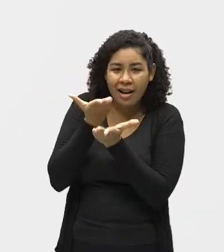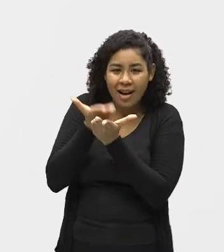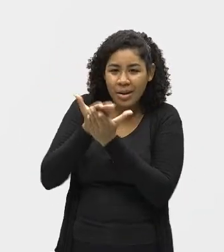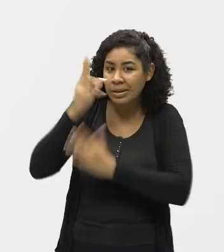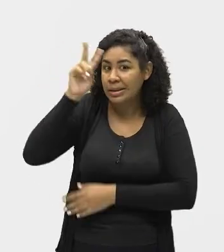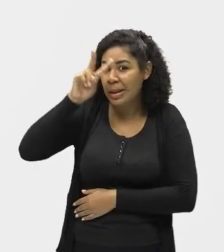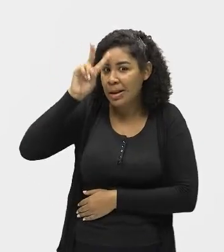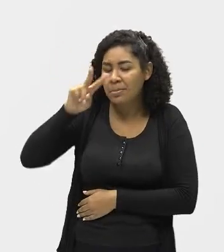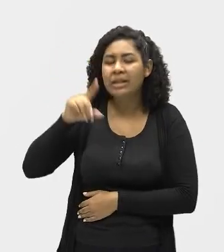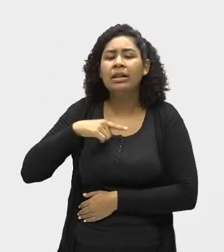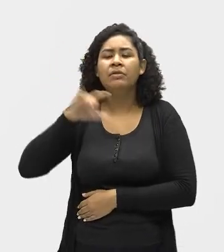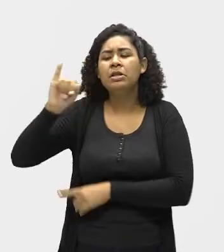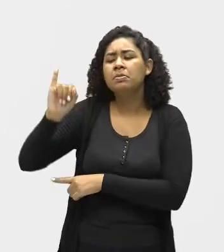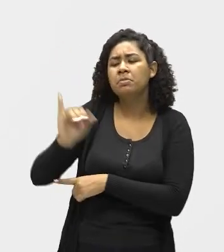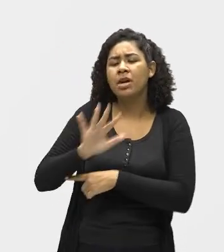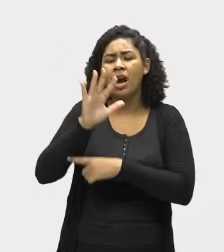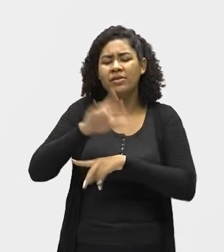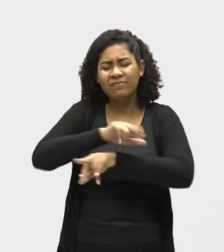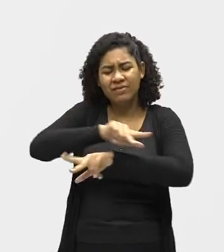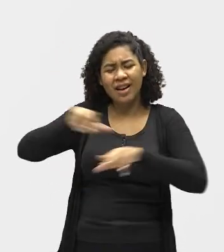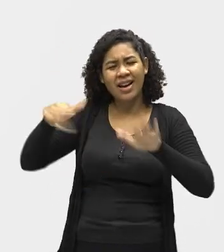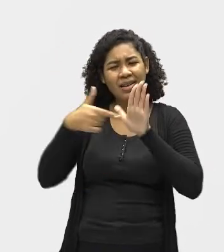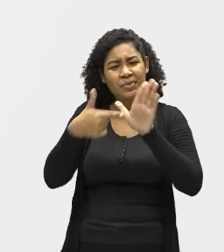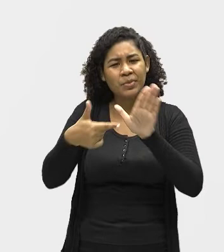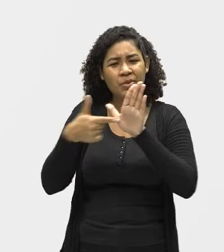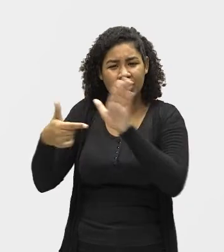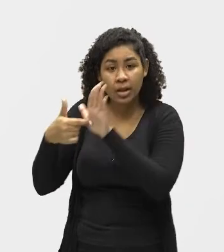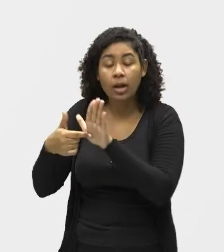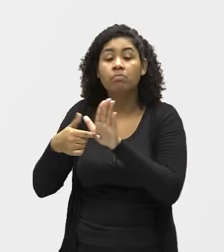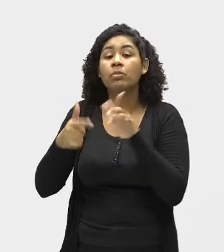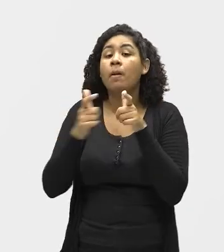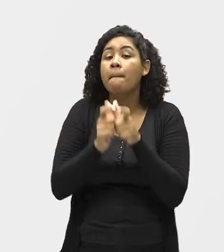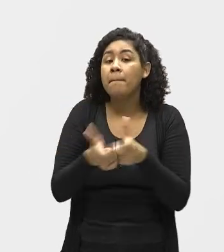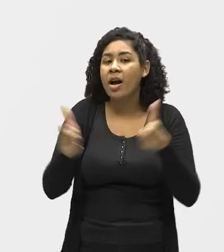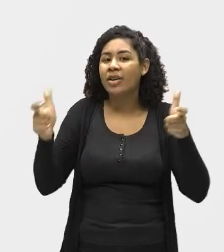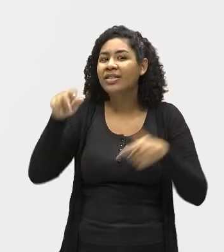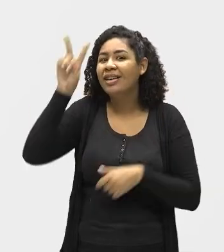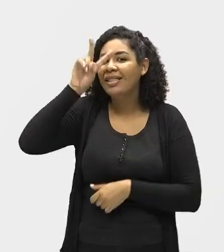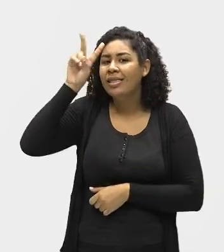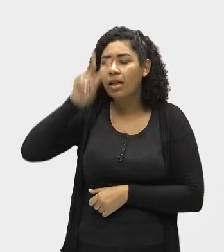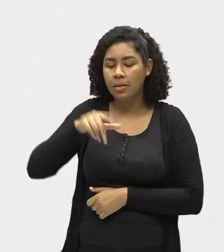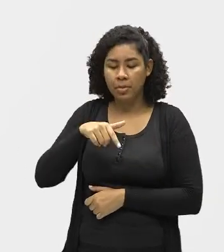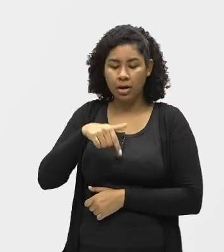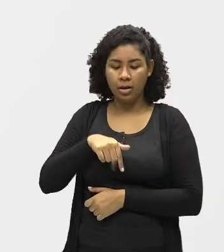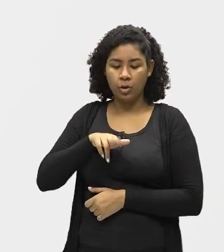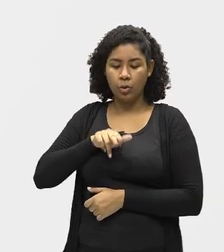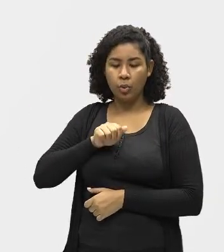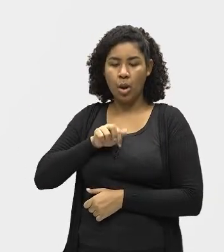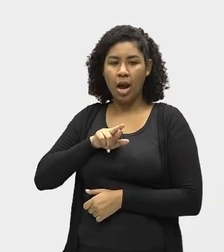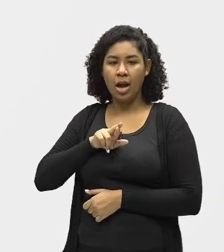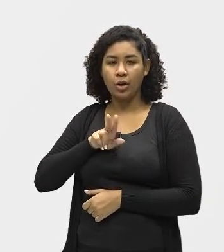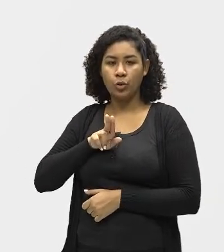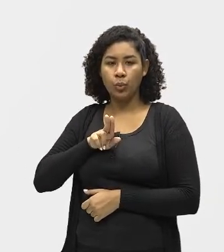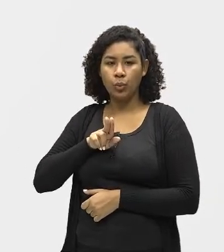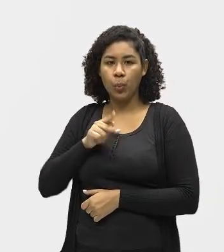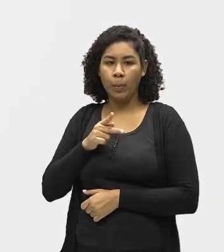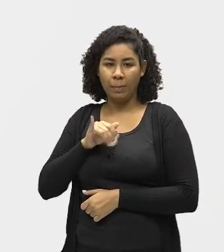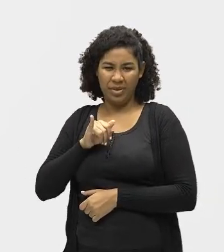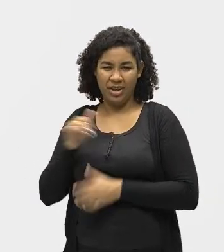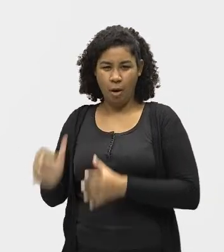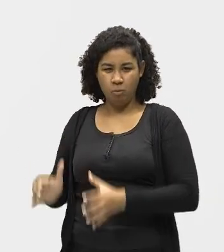um show de imagens e a maioria delas ali, lembra do Tronco Quarupi que vocês conheceram? É, aquelas danças,